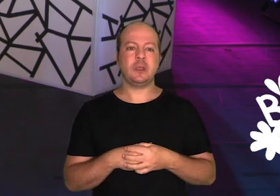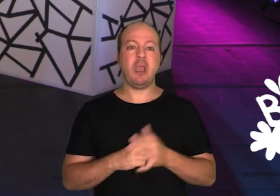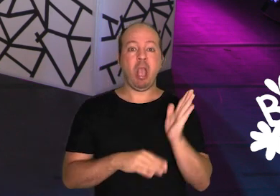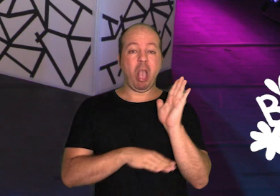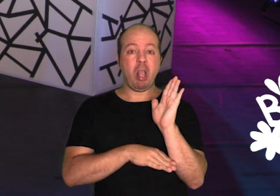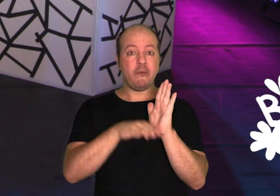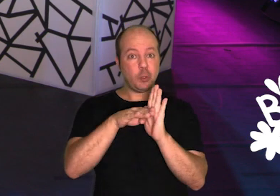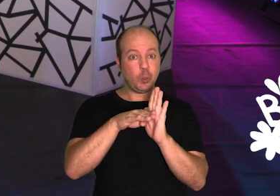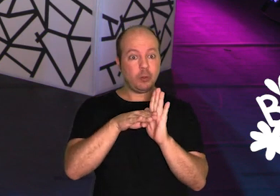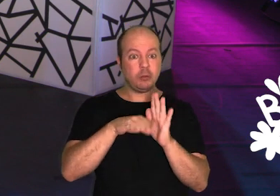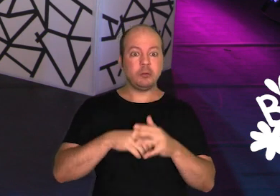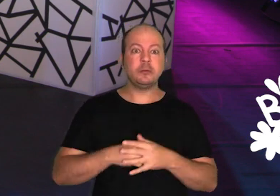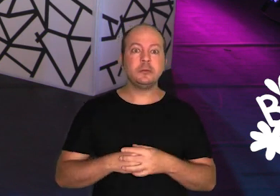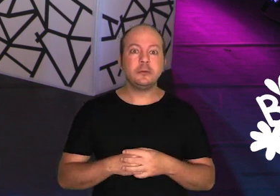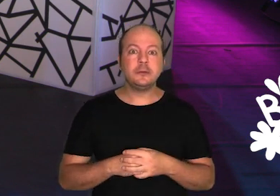elevador.